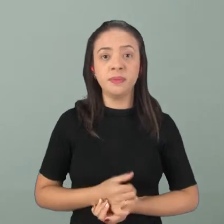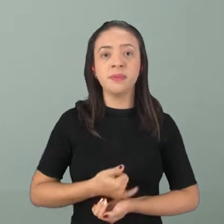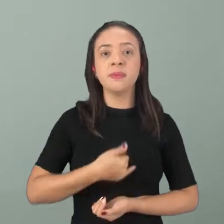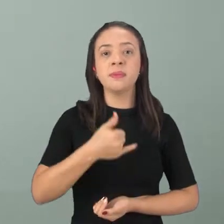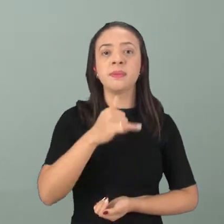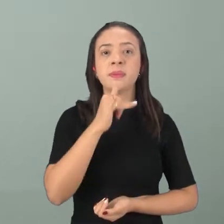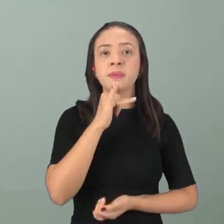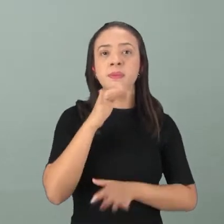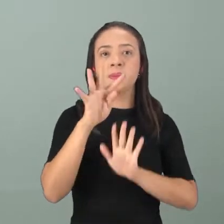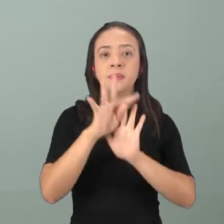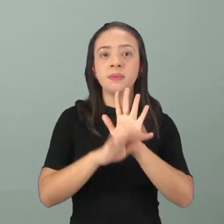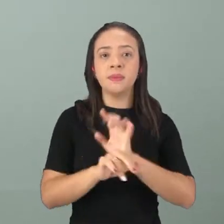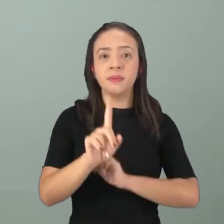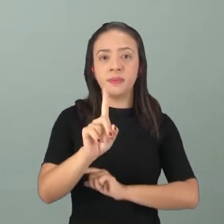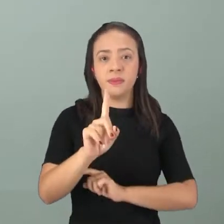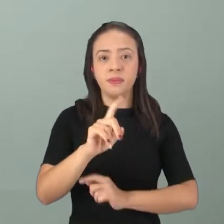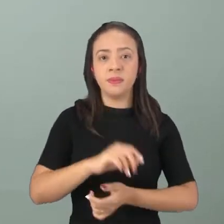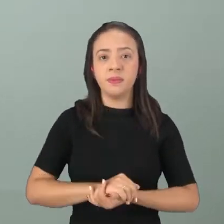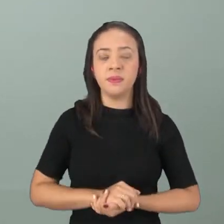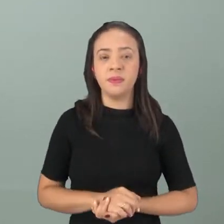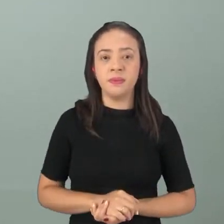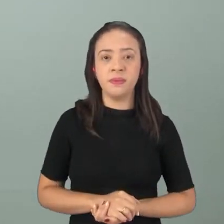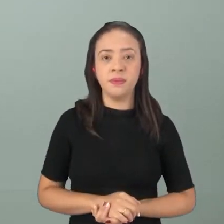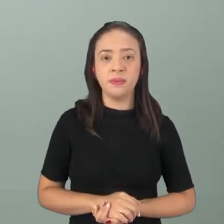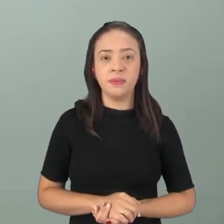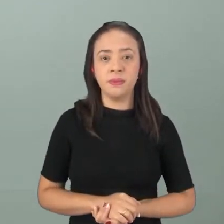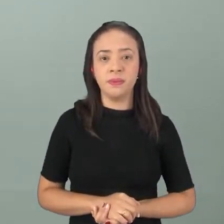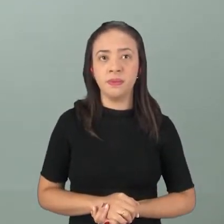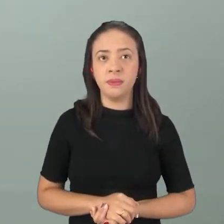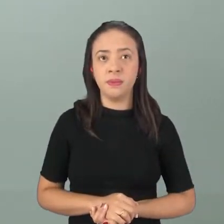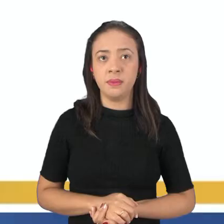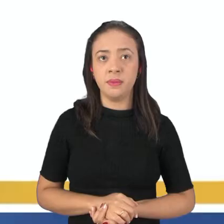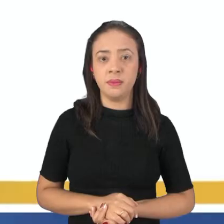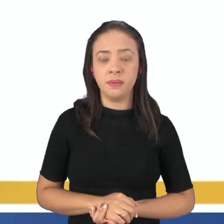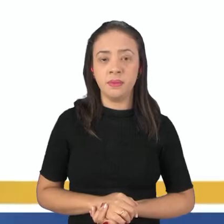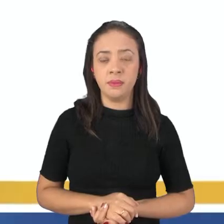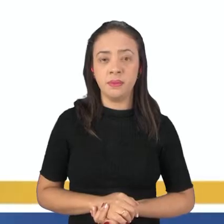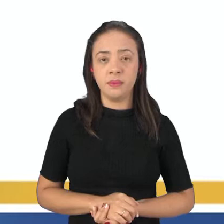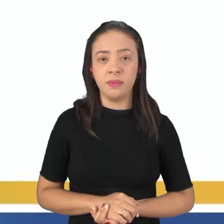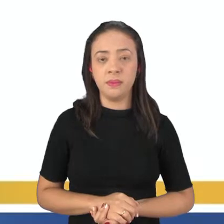Vamos para o primeiro exemplo, texto 1. Acompanhe comigo na telinha.